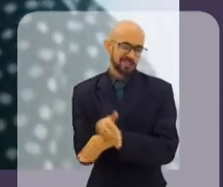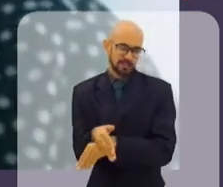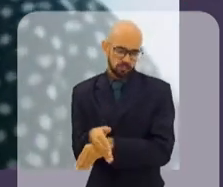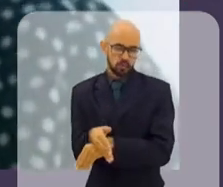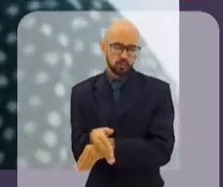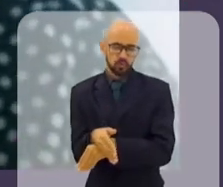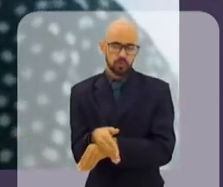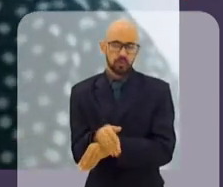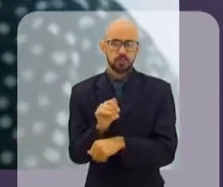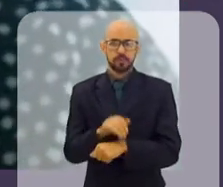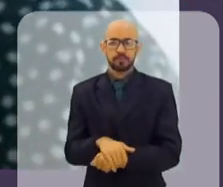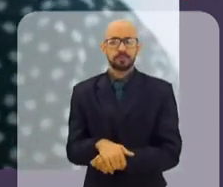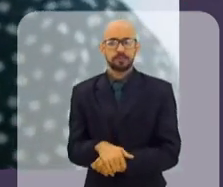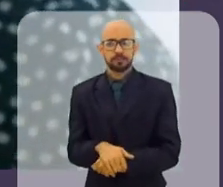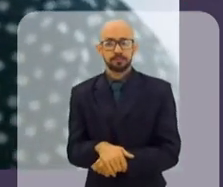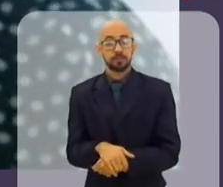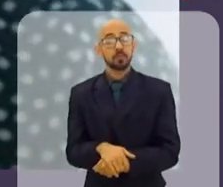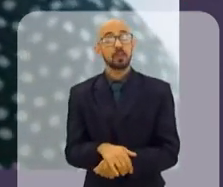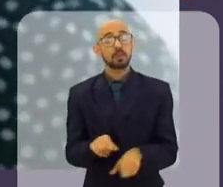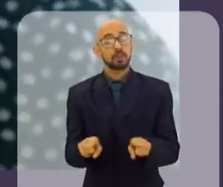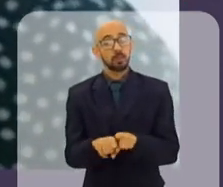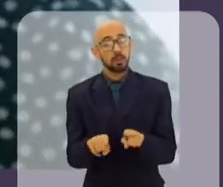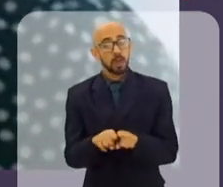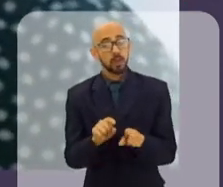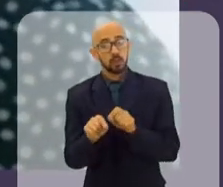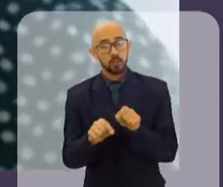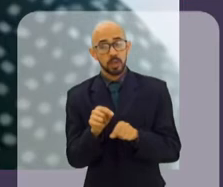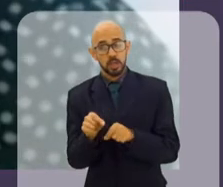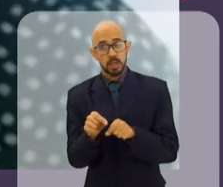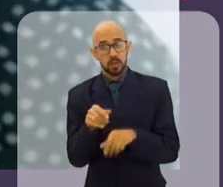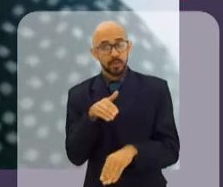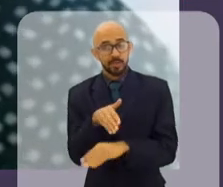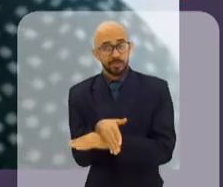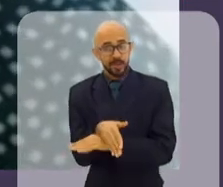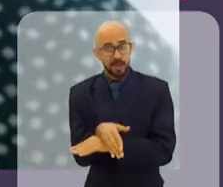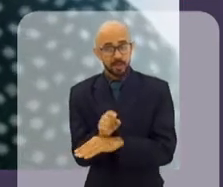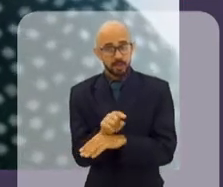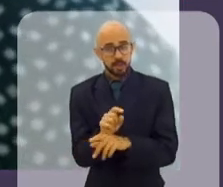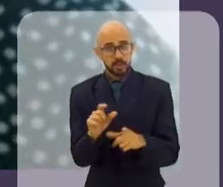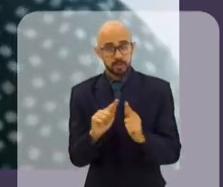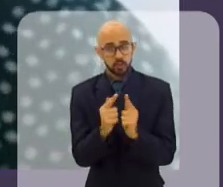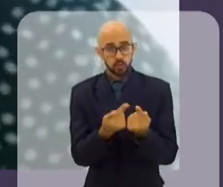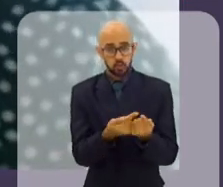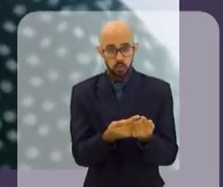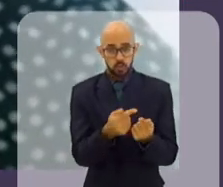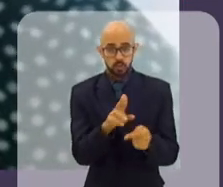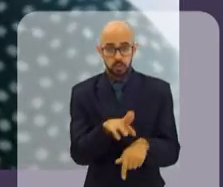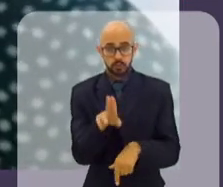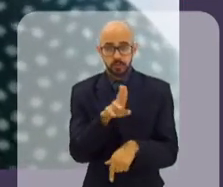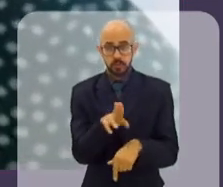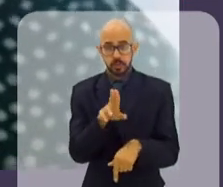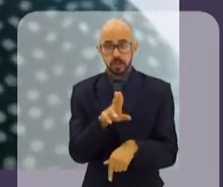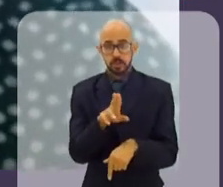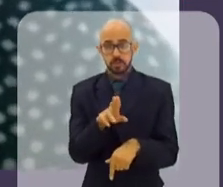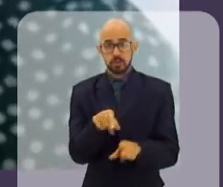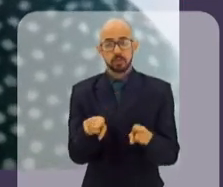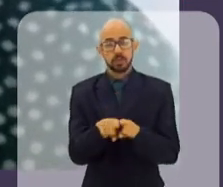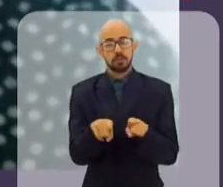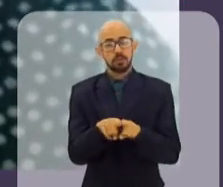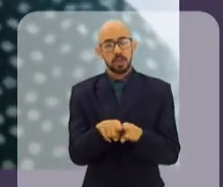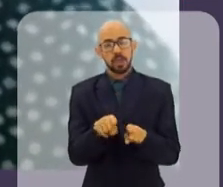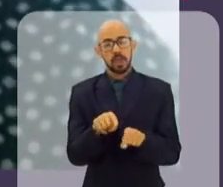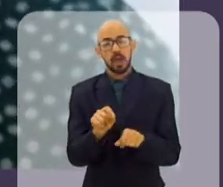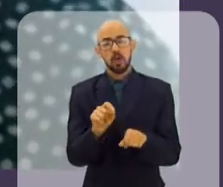esse grupo populacional. E, claro, com a entrada desse grupo social na universidade,